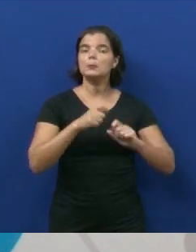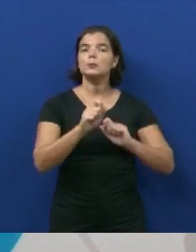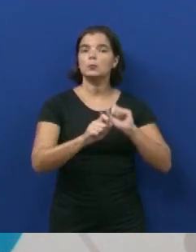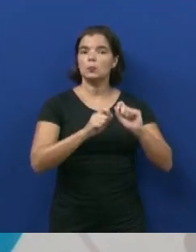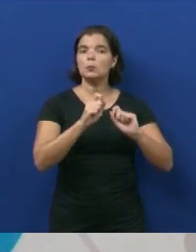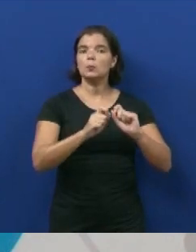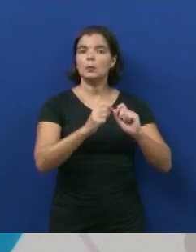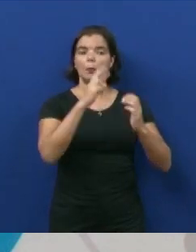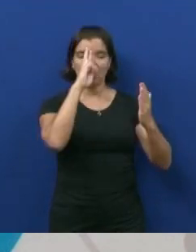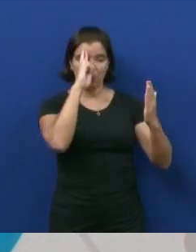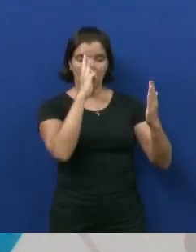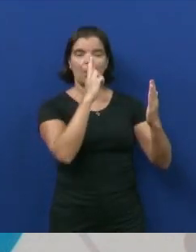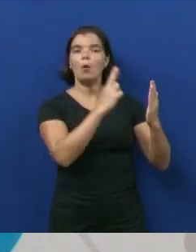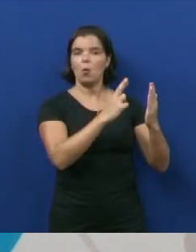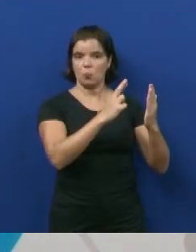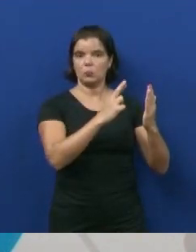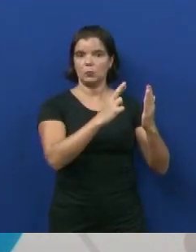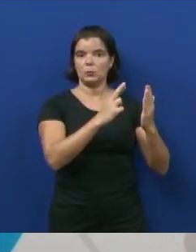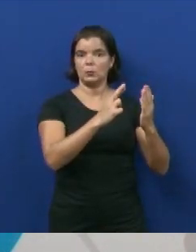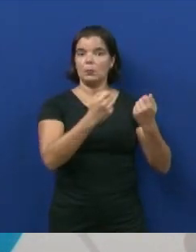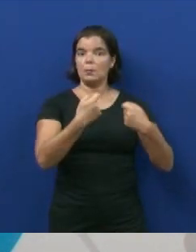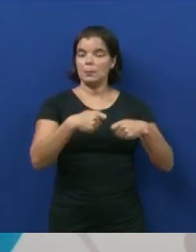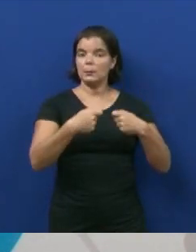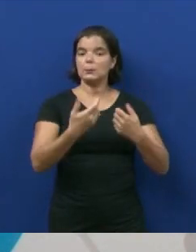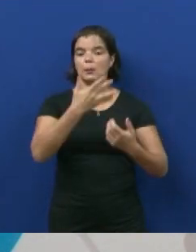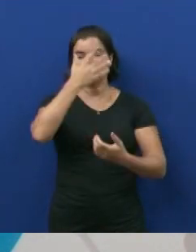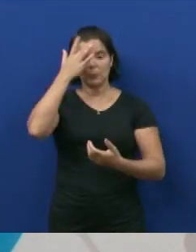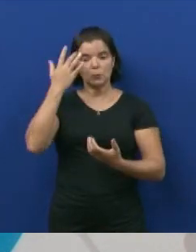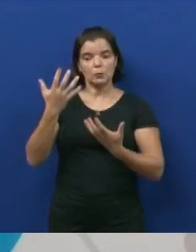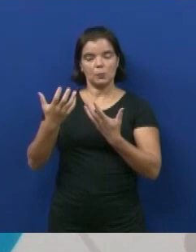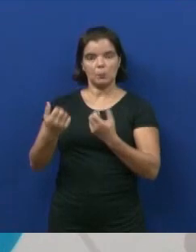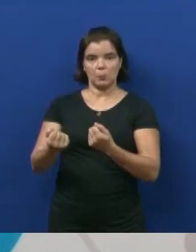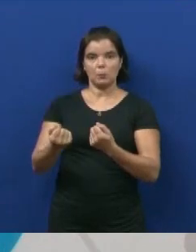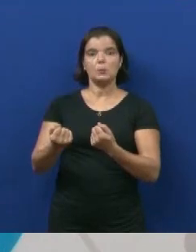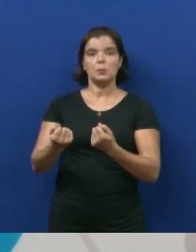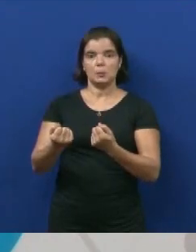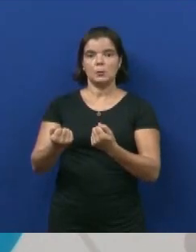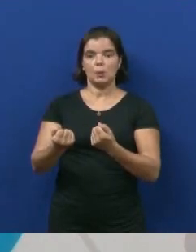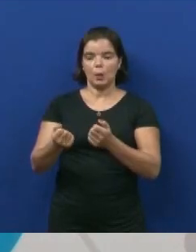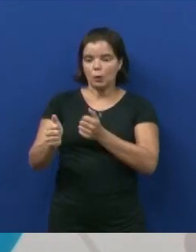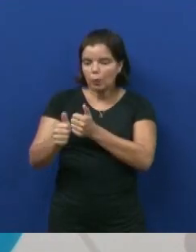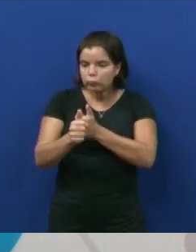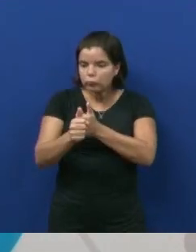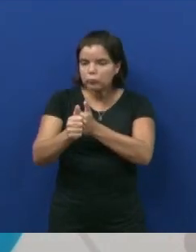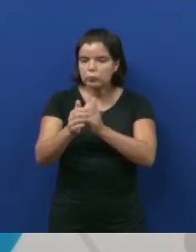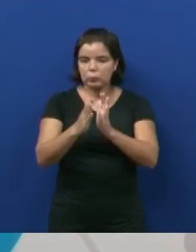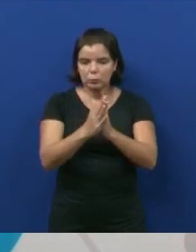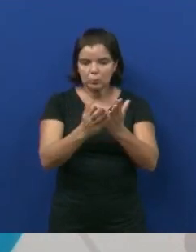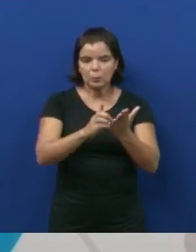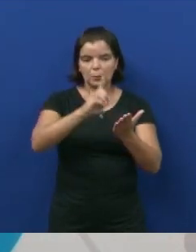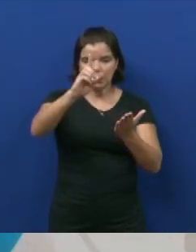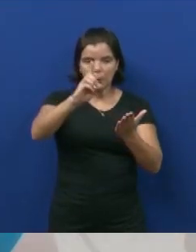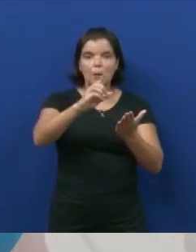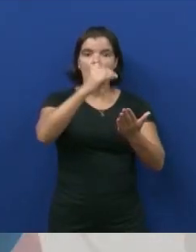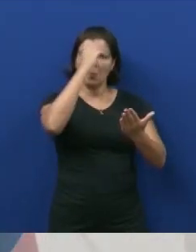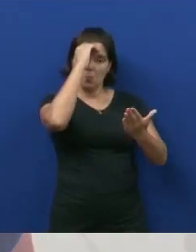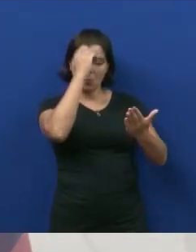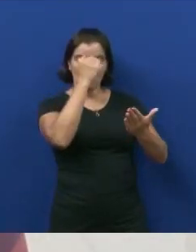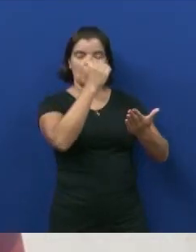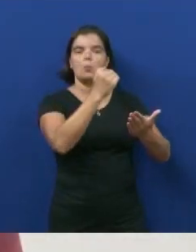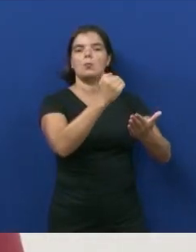ela incide sobre os seus adeptos, que se o adepto seguir a liturgia daquela